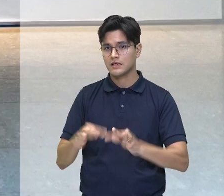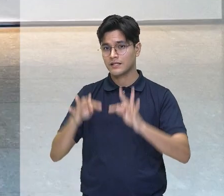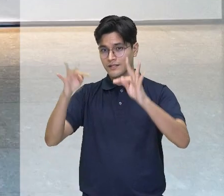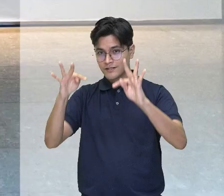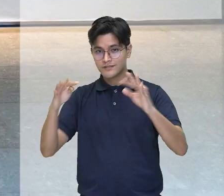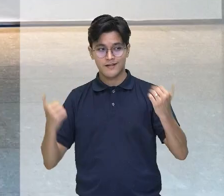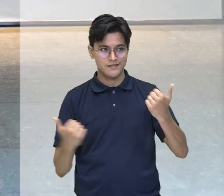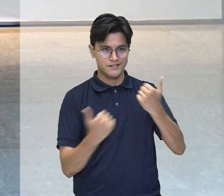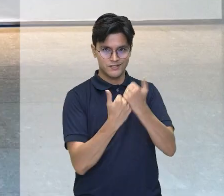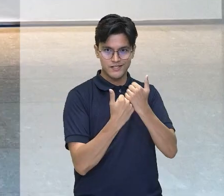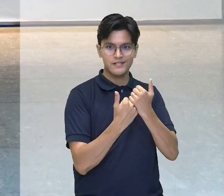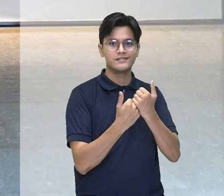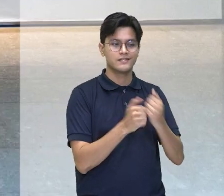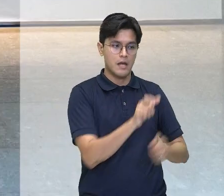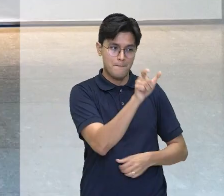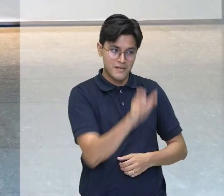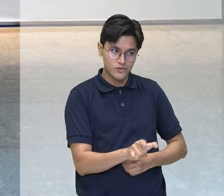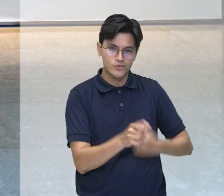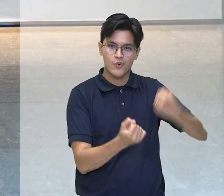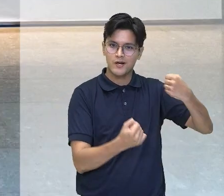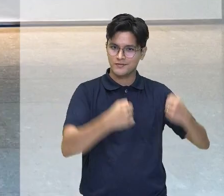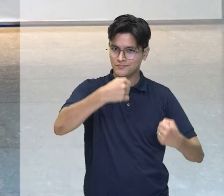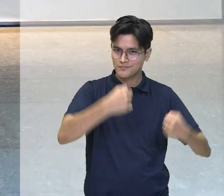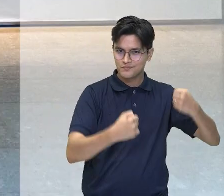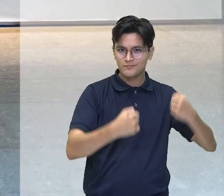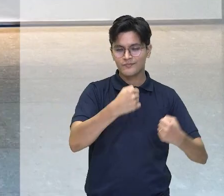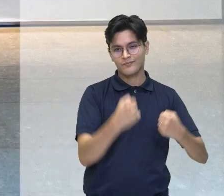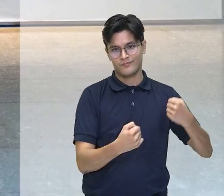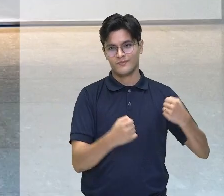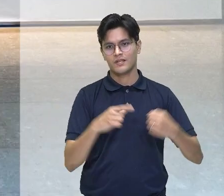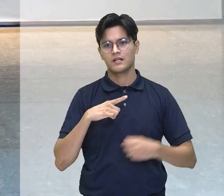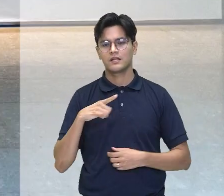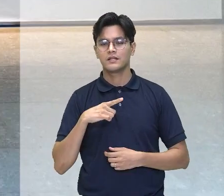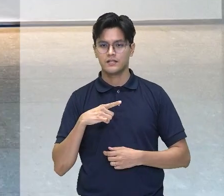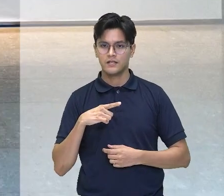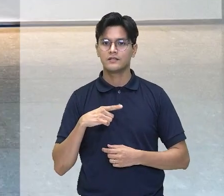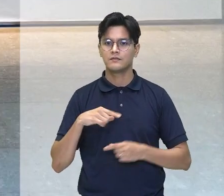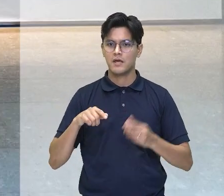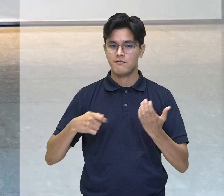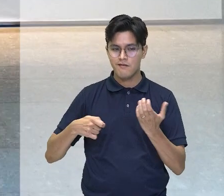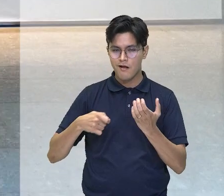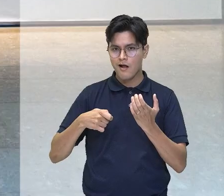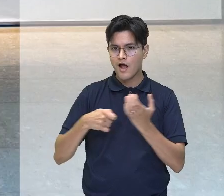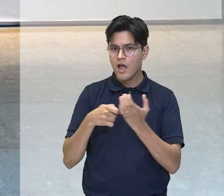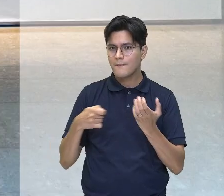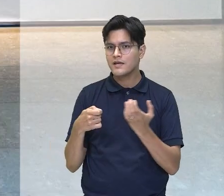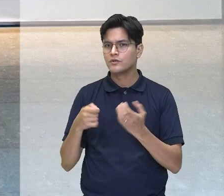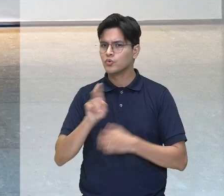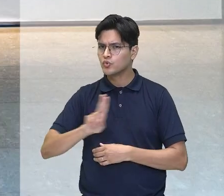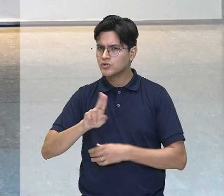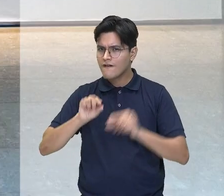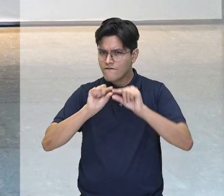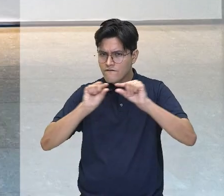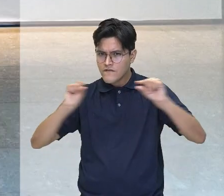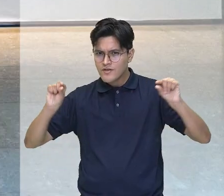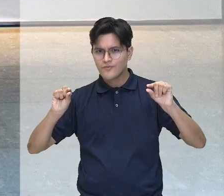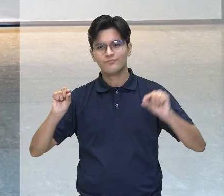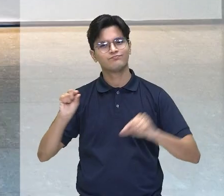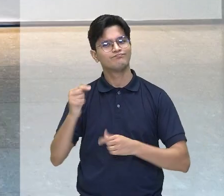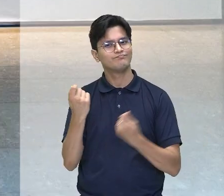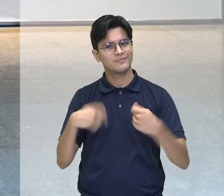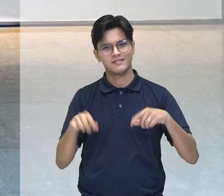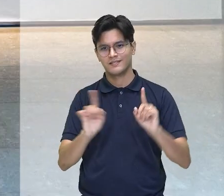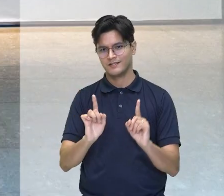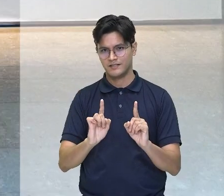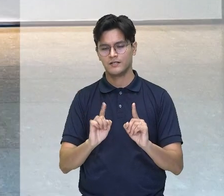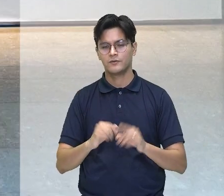ao motorista, como piloto automático e carregamento aí sem fio, né, desse automóvel. Observem também que